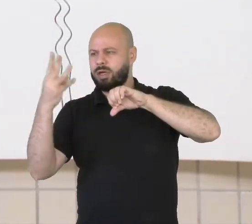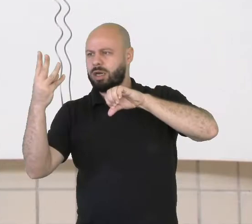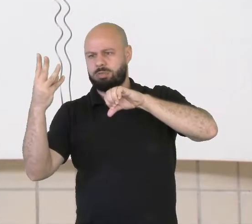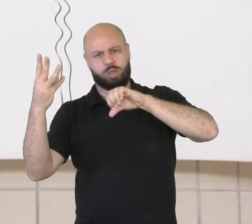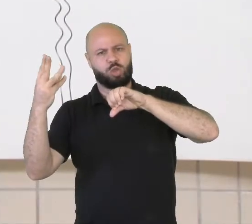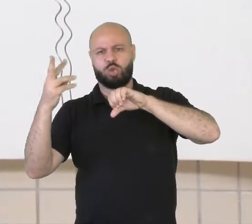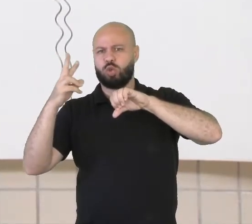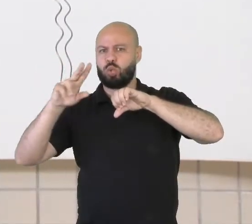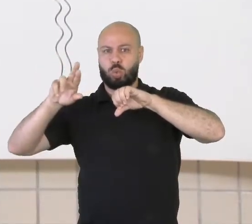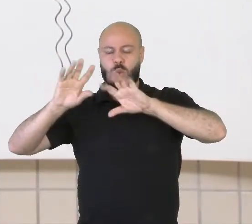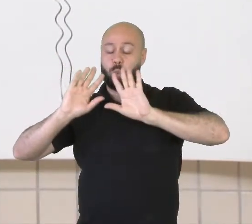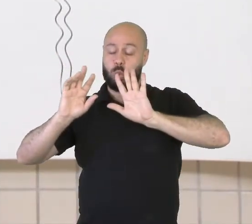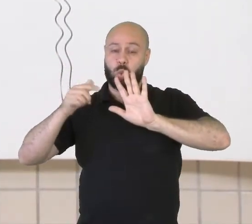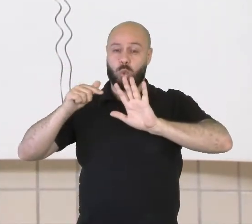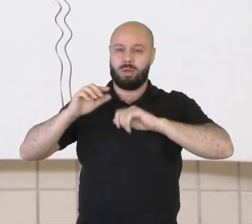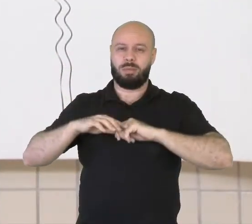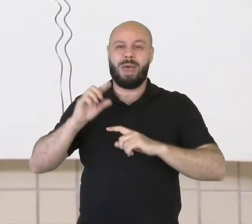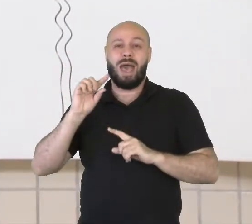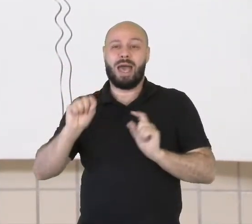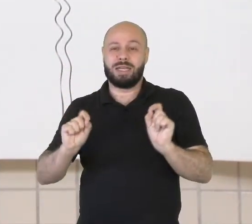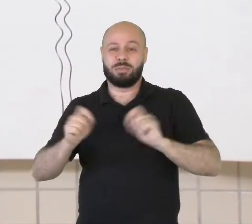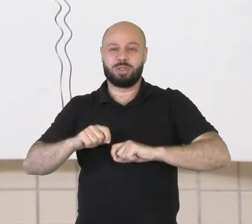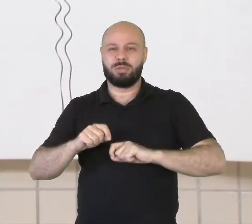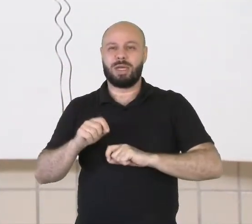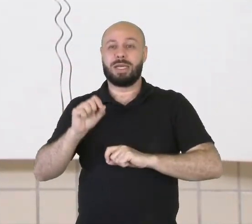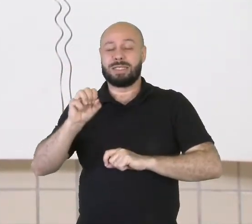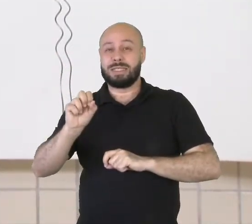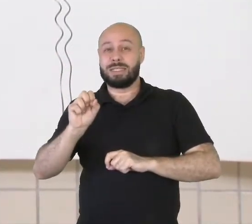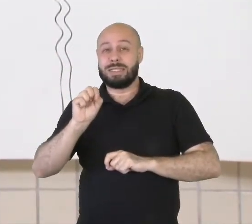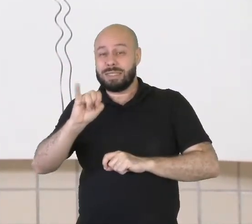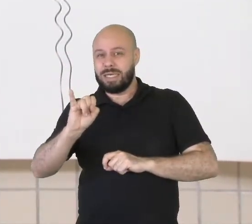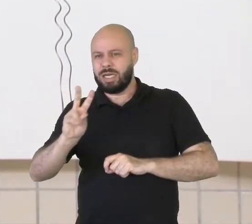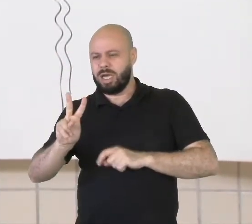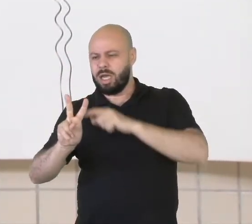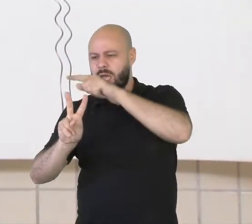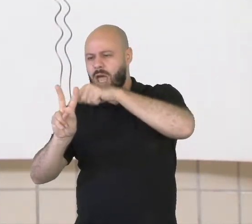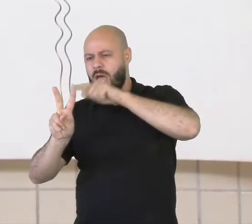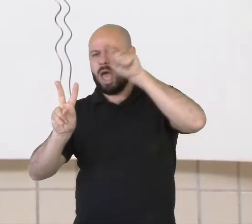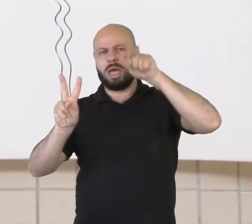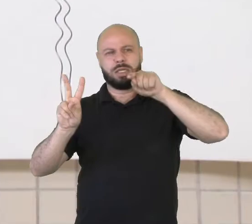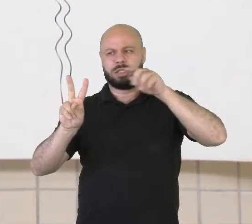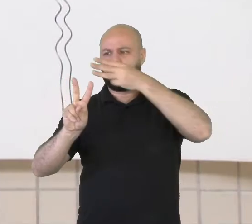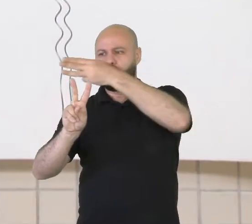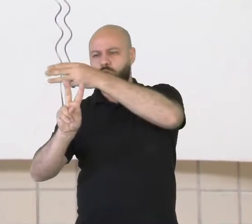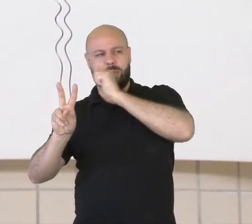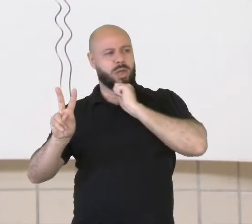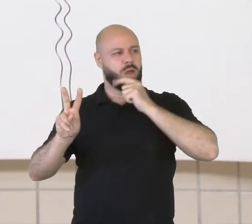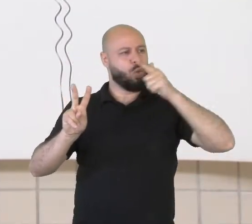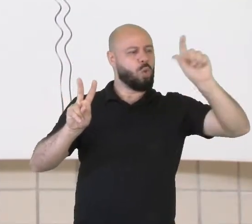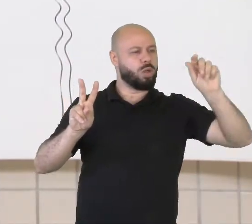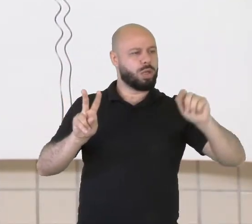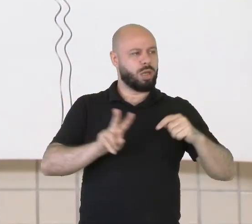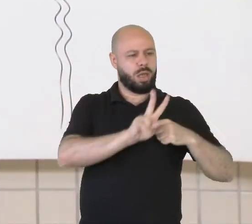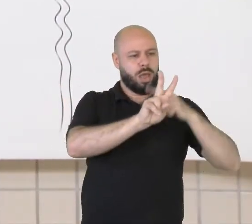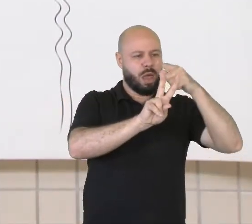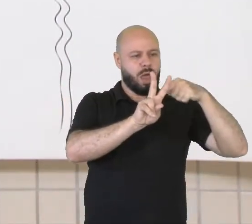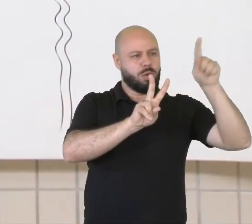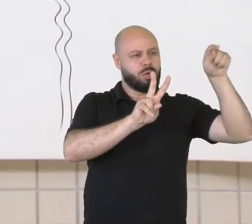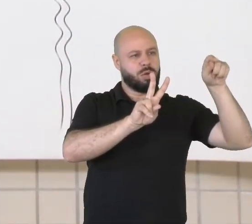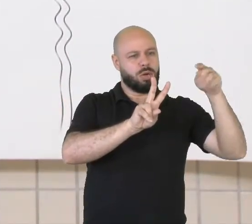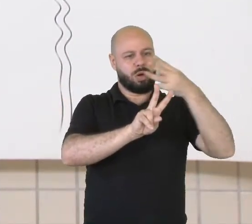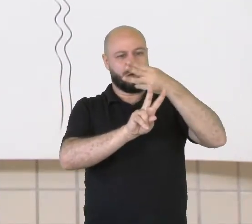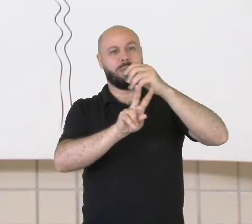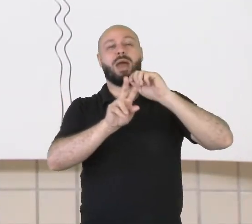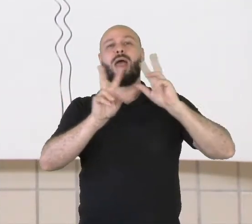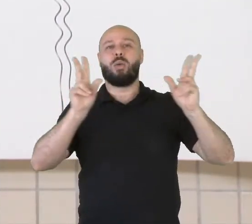está pedindo a mesma raiz que é cúbica, eu posso juntá-las num só parêntese e de repente conseguir fazer essa raiz cúbica e me livrar